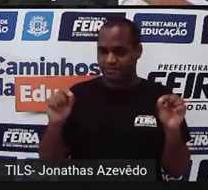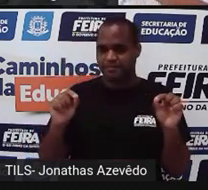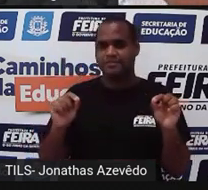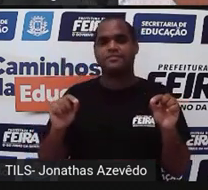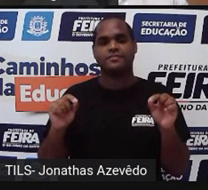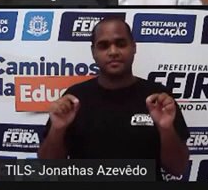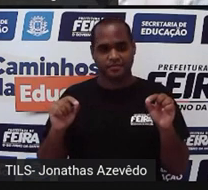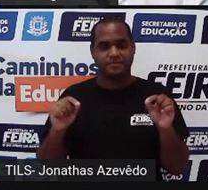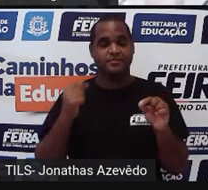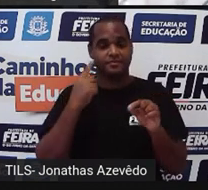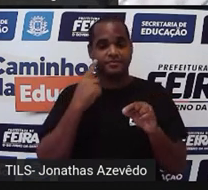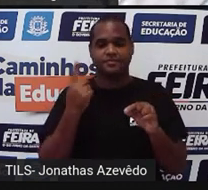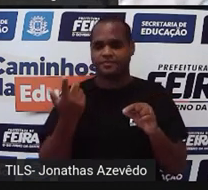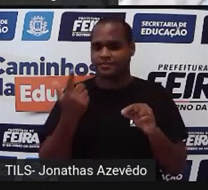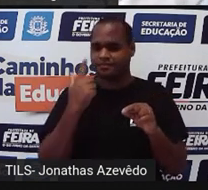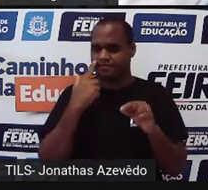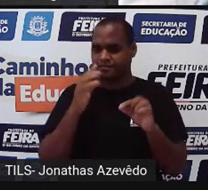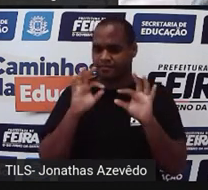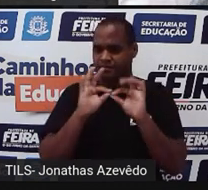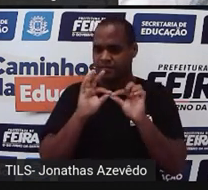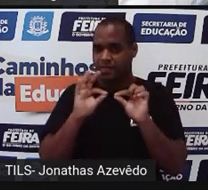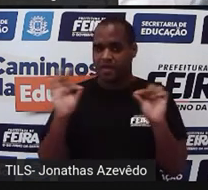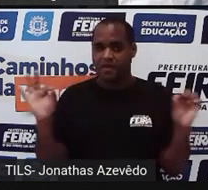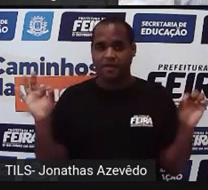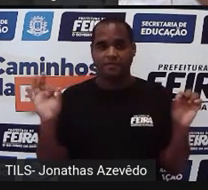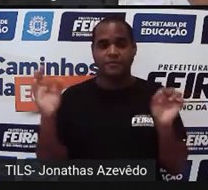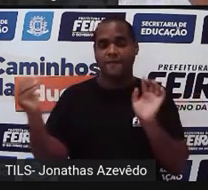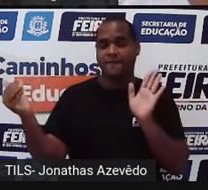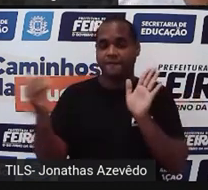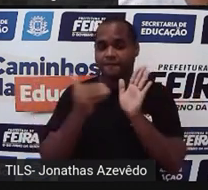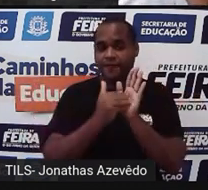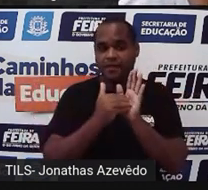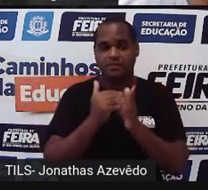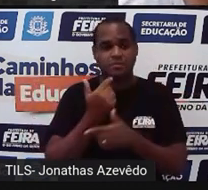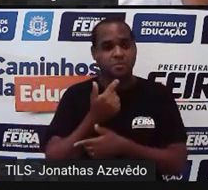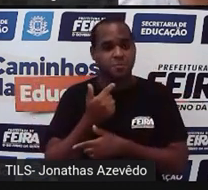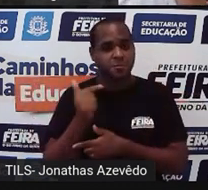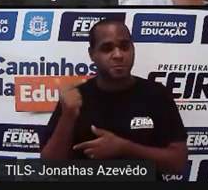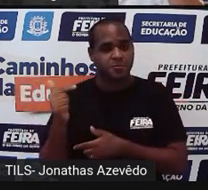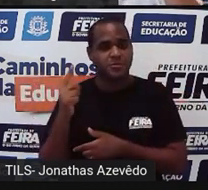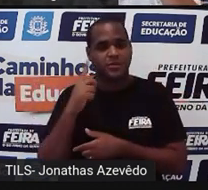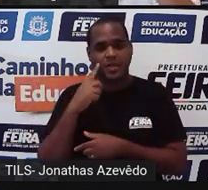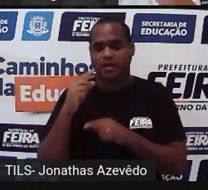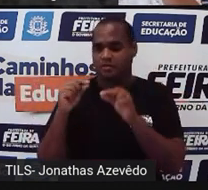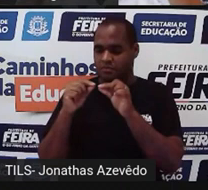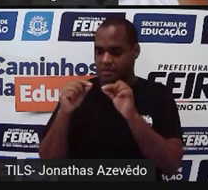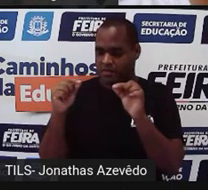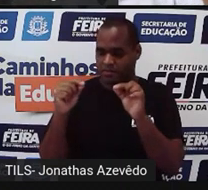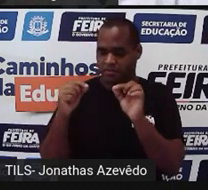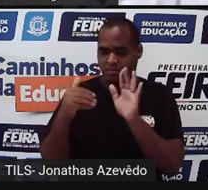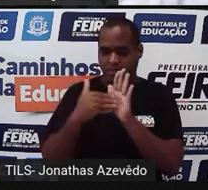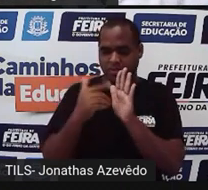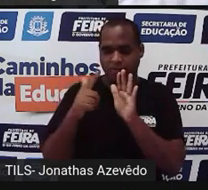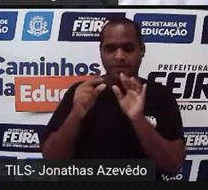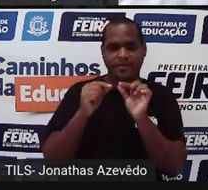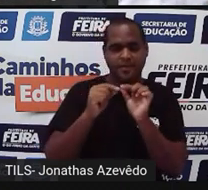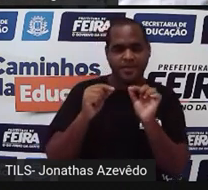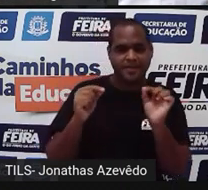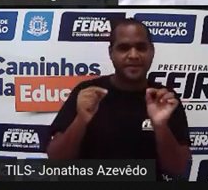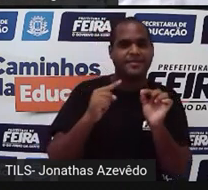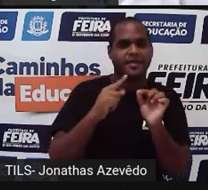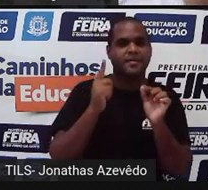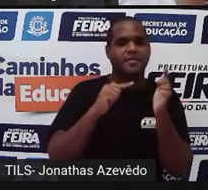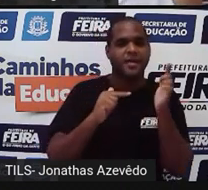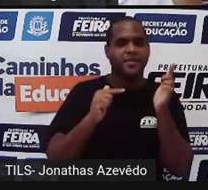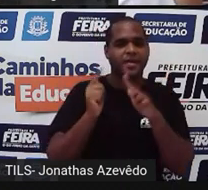A reta é uma coisa infinita na geometria. São infinitos pontos um do lado do outro, ó, vai dando a